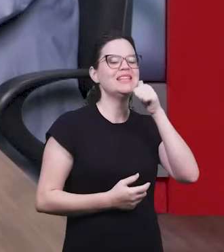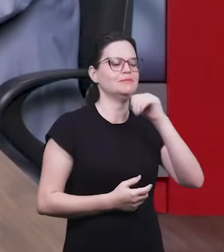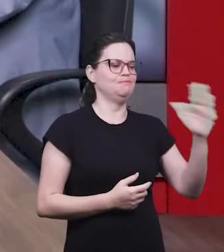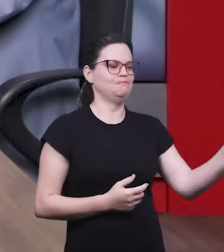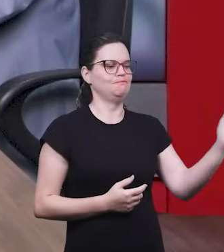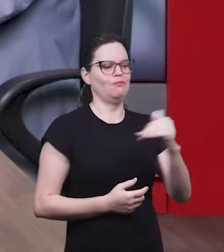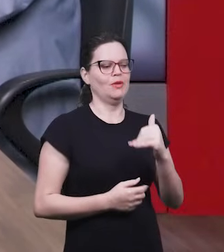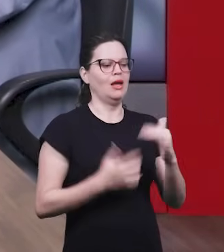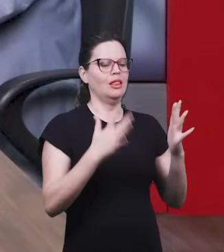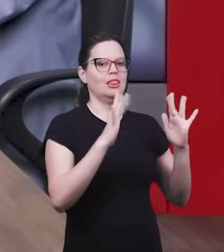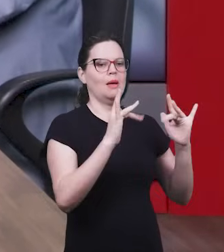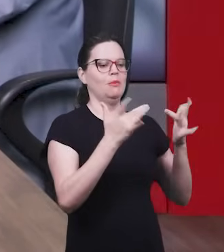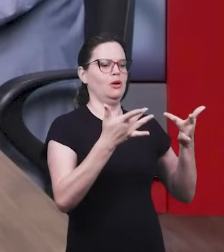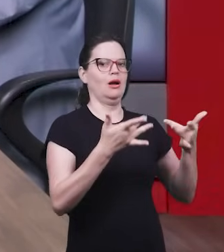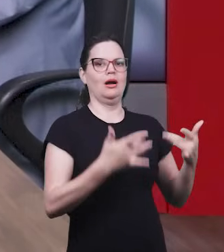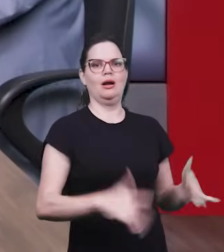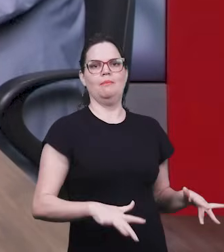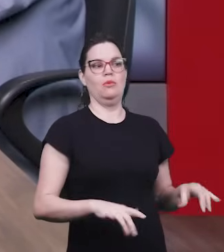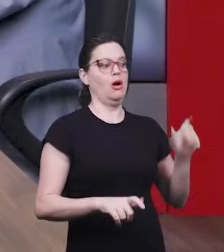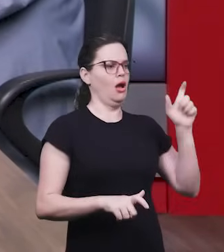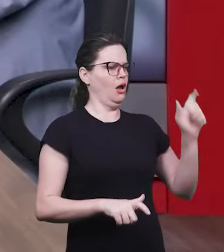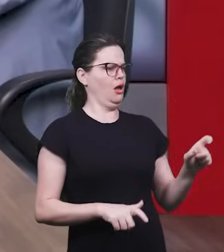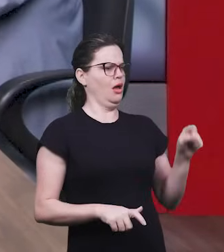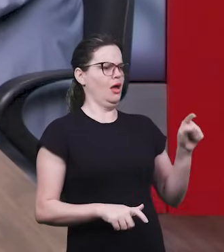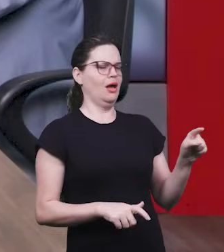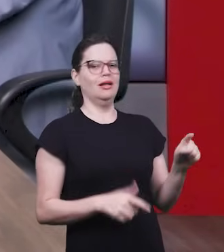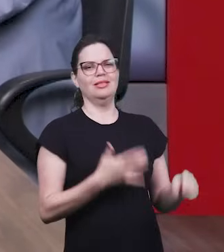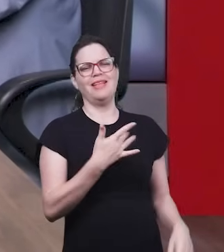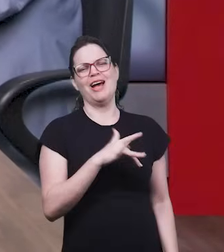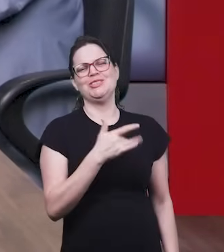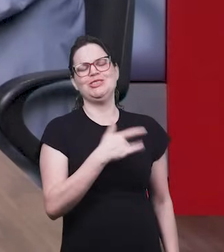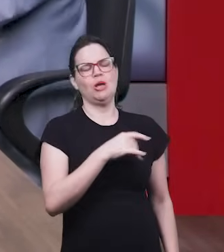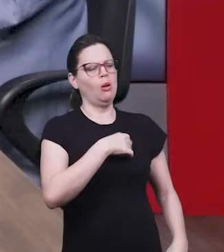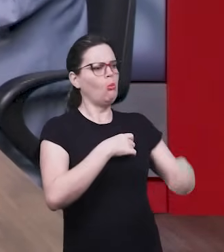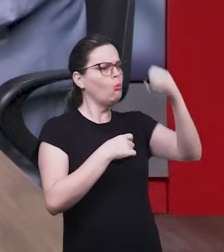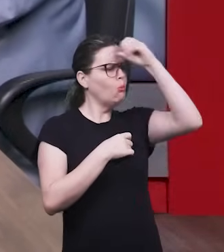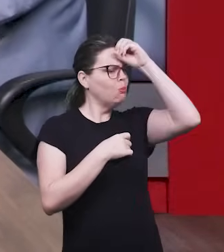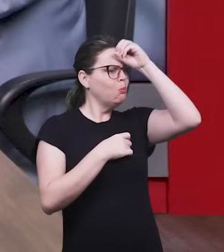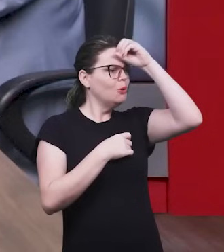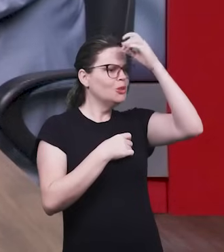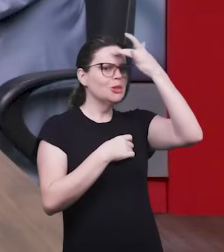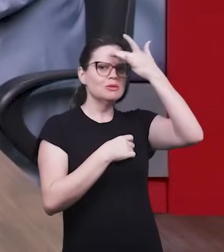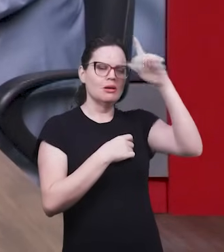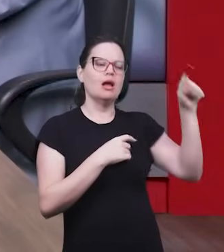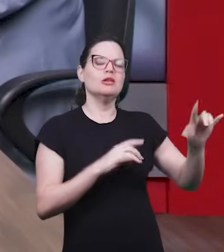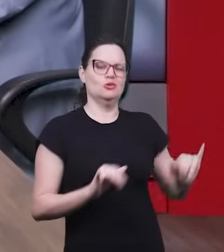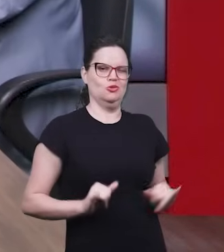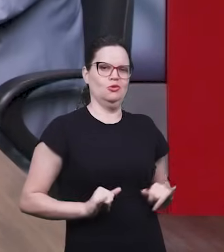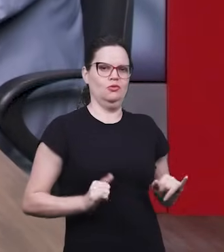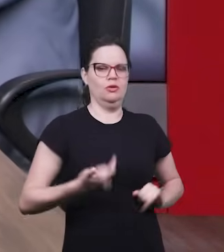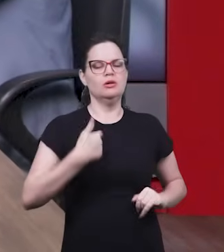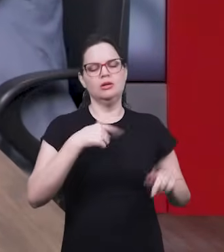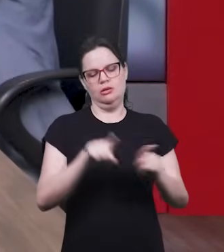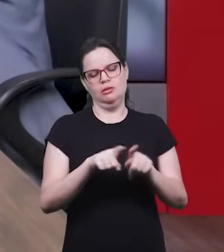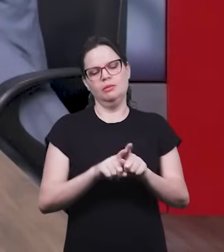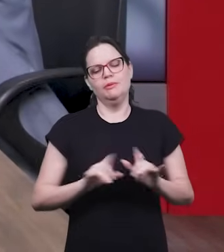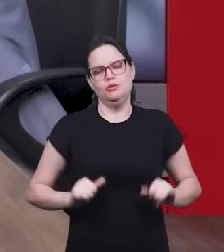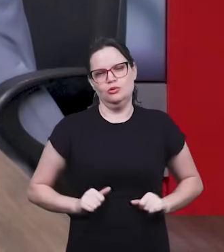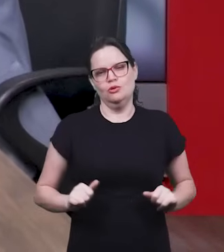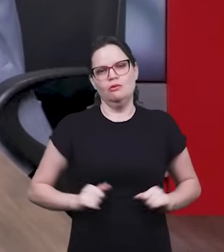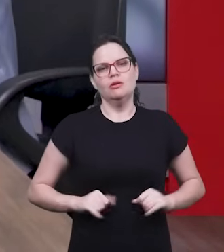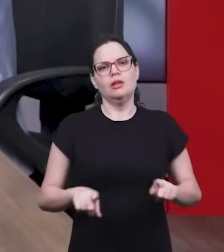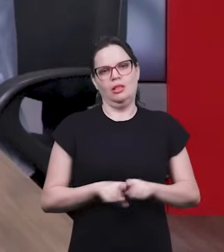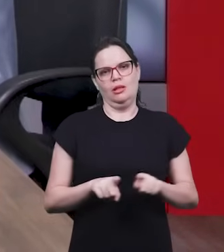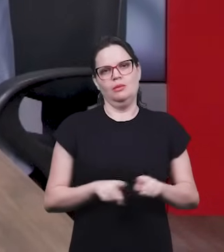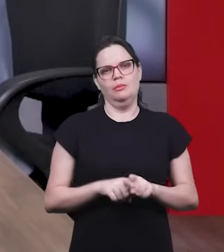namoro com a menina, coitada. Data marcada. Coitadinha, entendeu? Ela sofreu, e eu também. Mas aí uma coisa